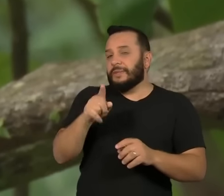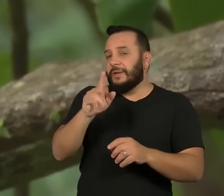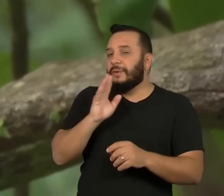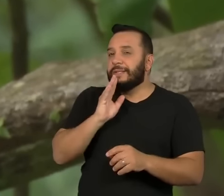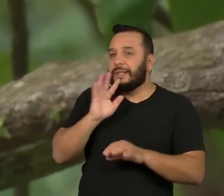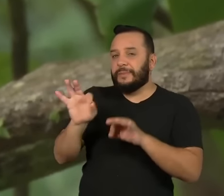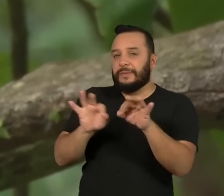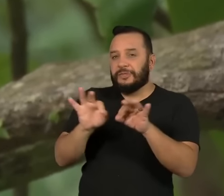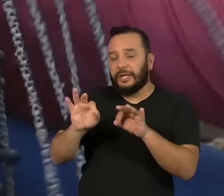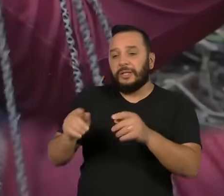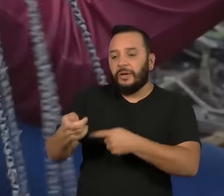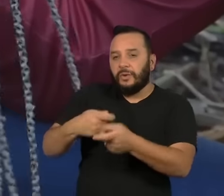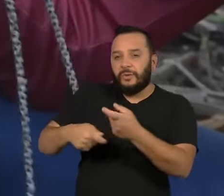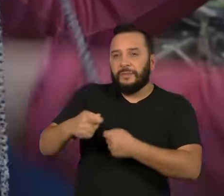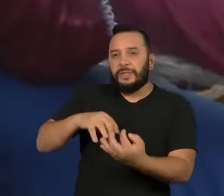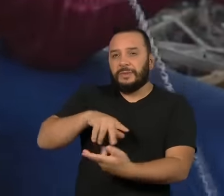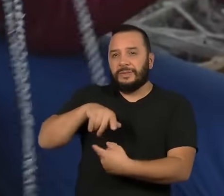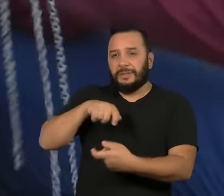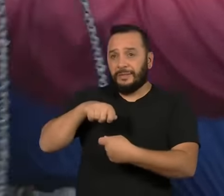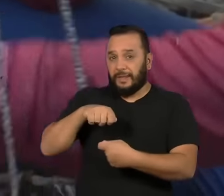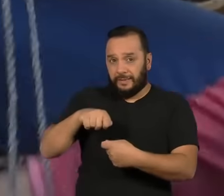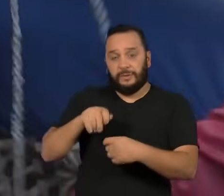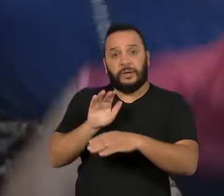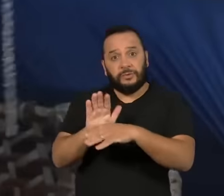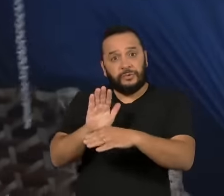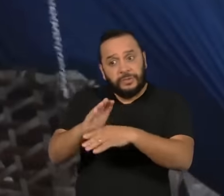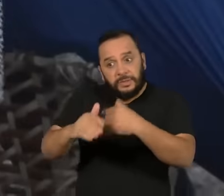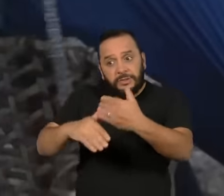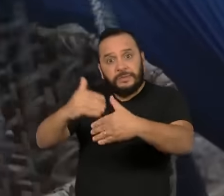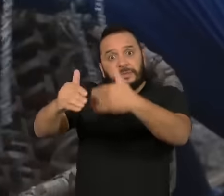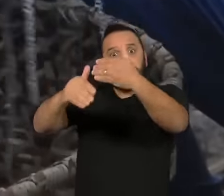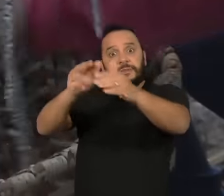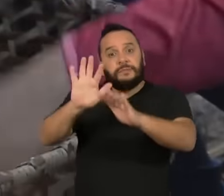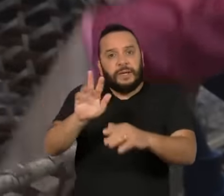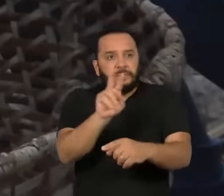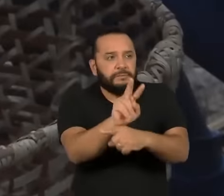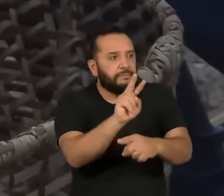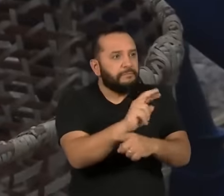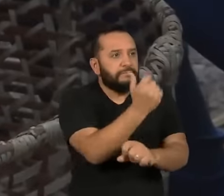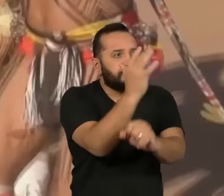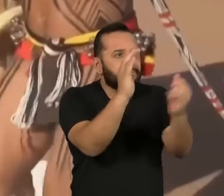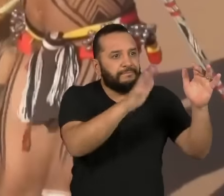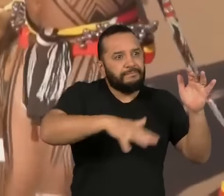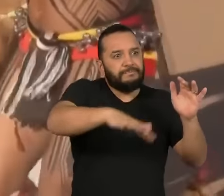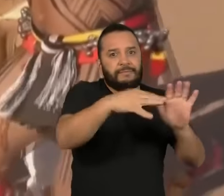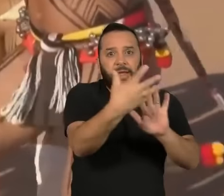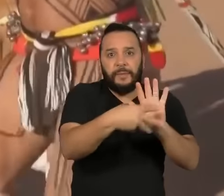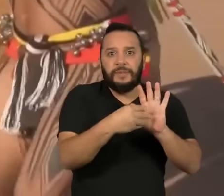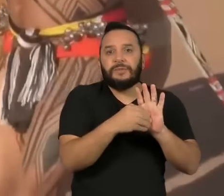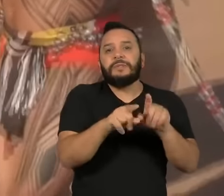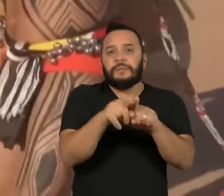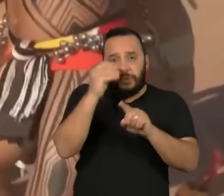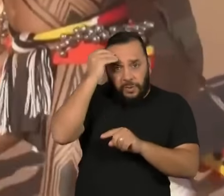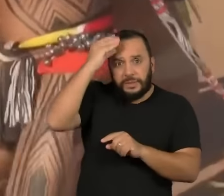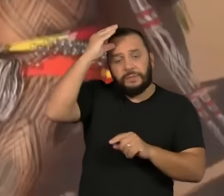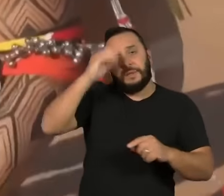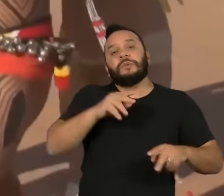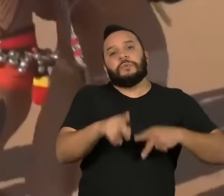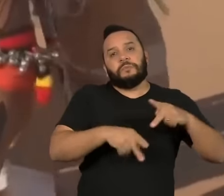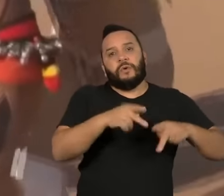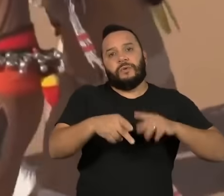de bioeconomia, modelo de desenvolvimento que preserva a biodiversidade da Amazônia e os saberes dos